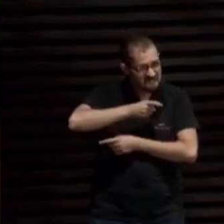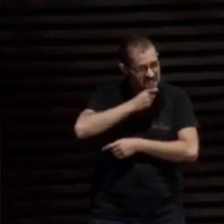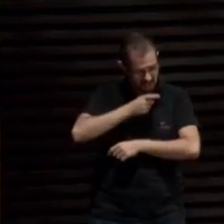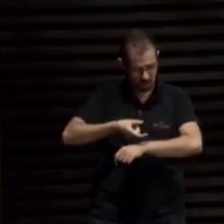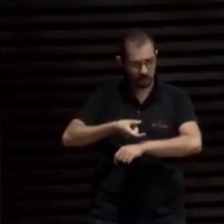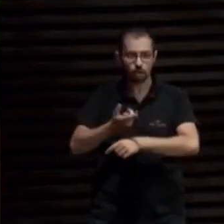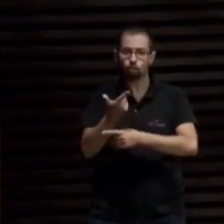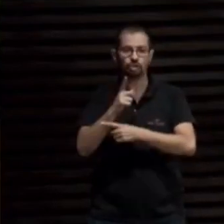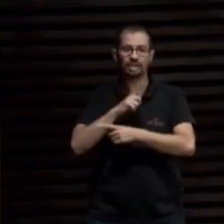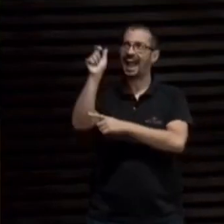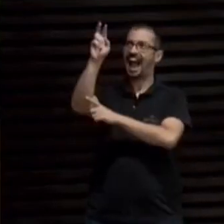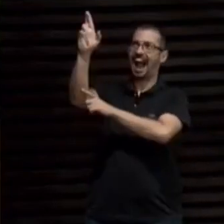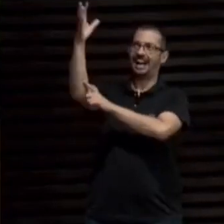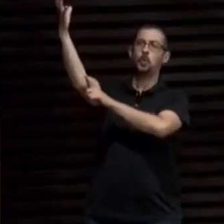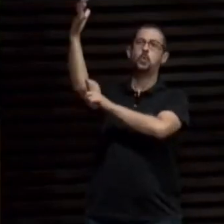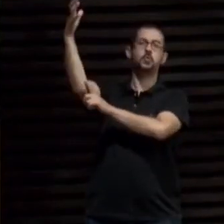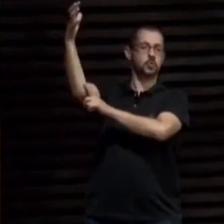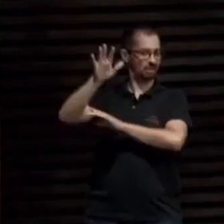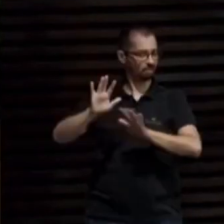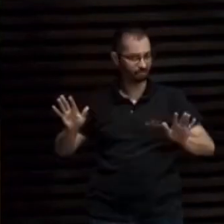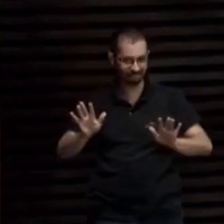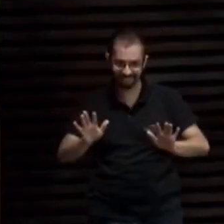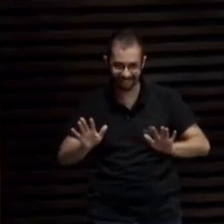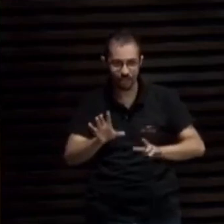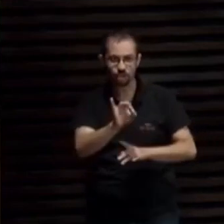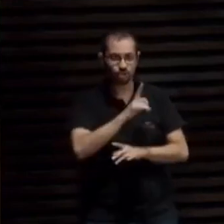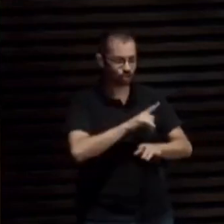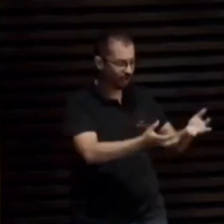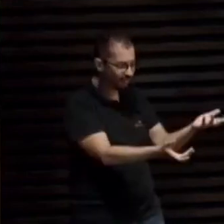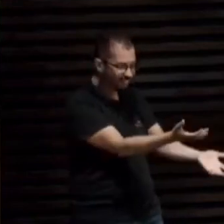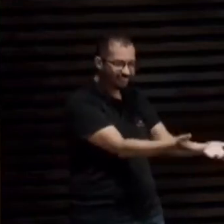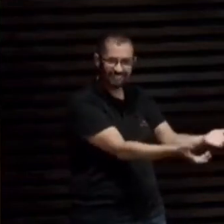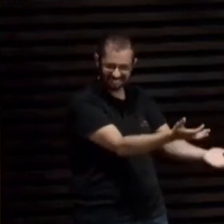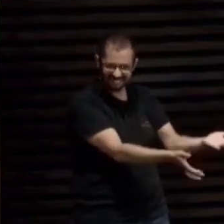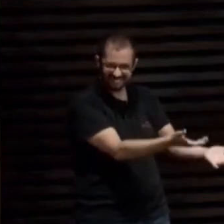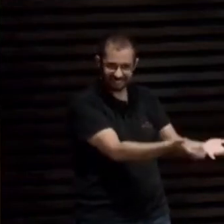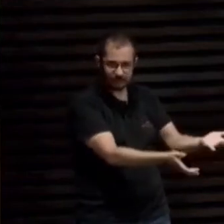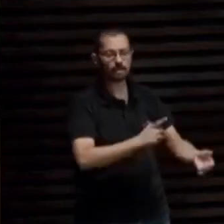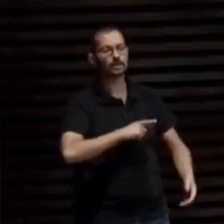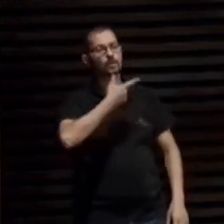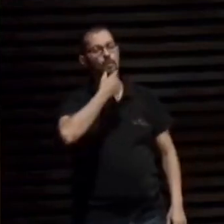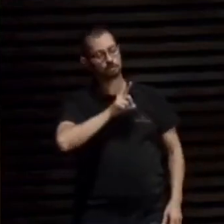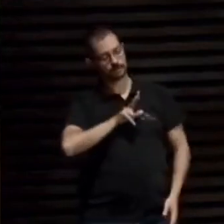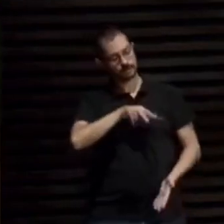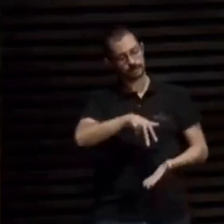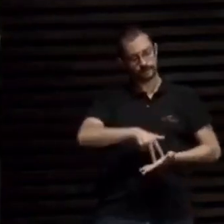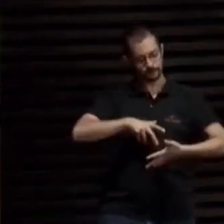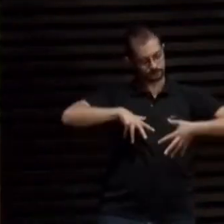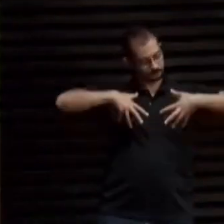Não tinha aquecimento, só a lareira. Tudo, tirou o sobretudo e virou